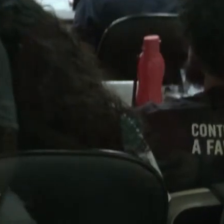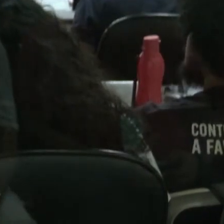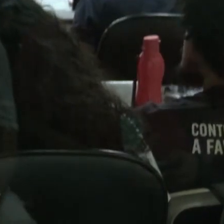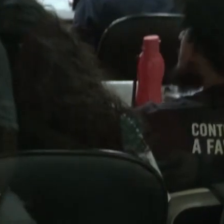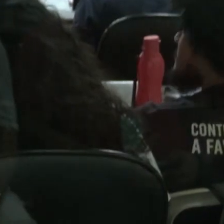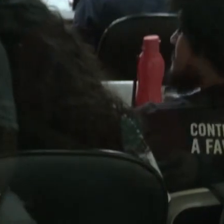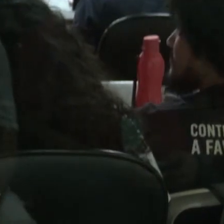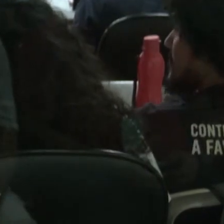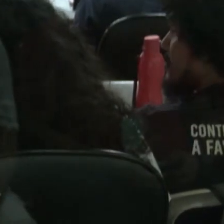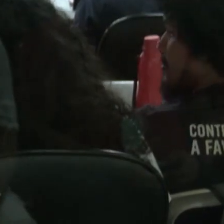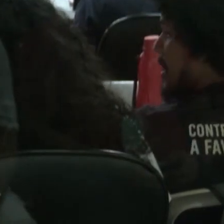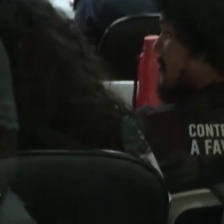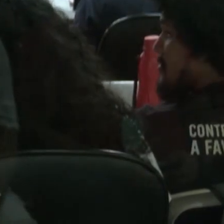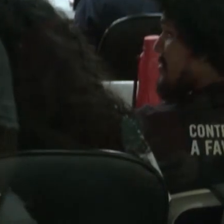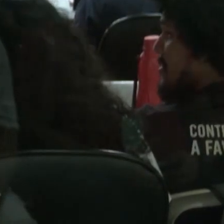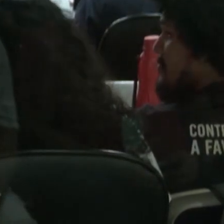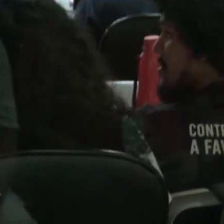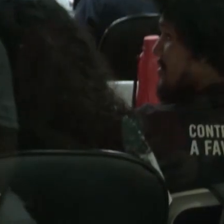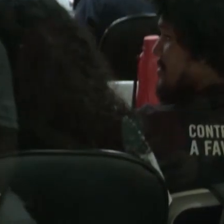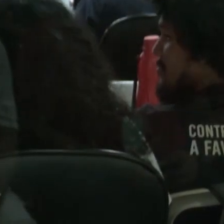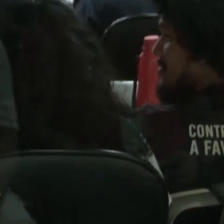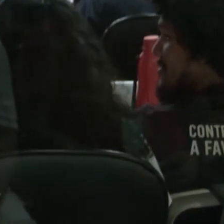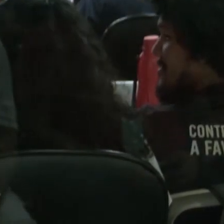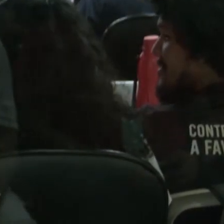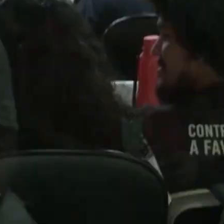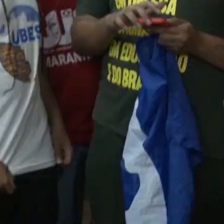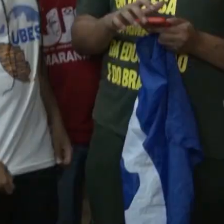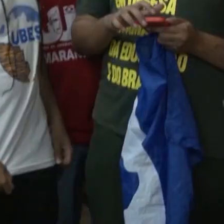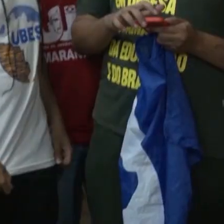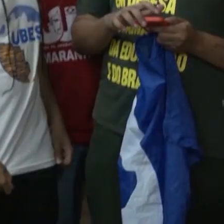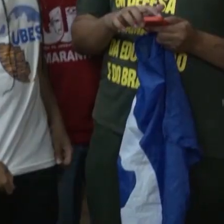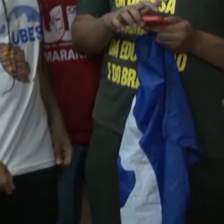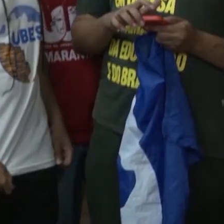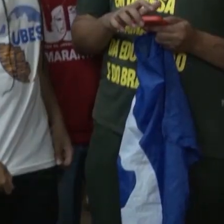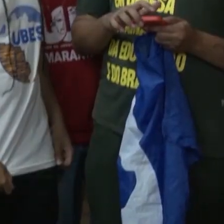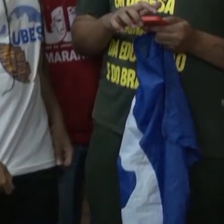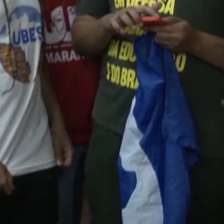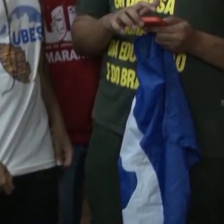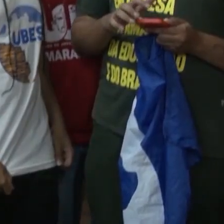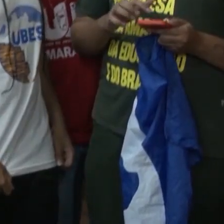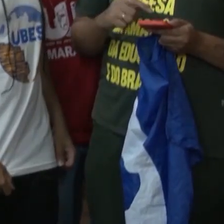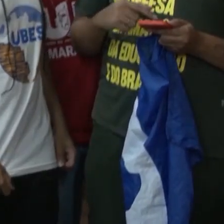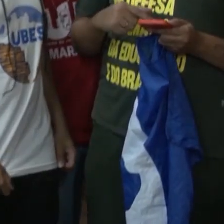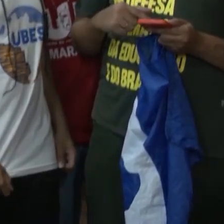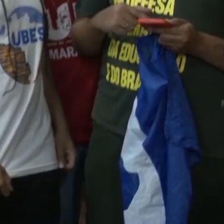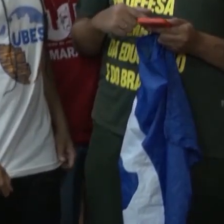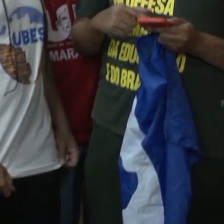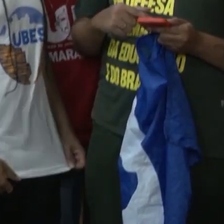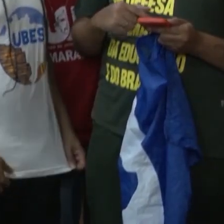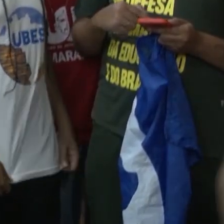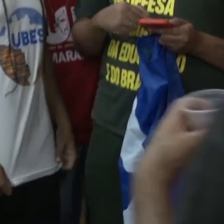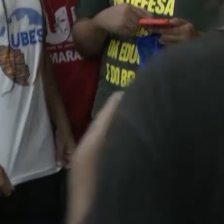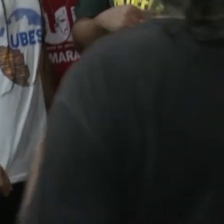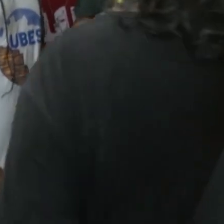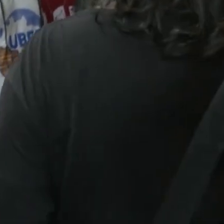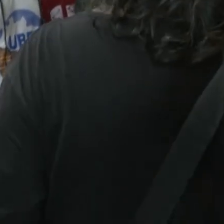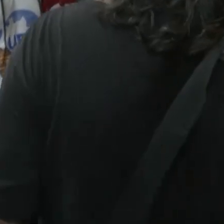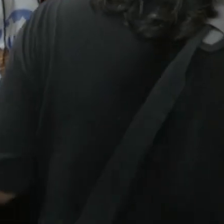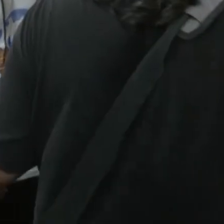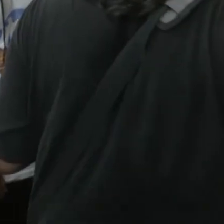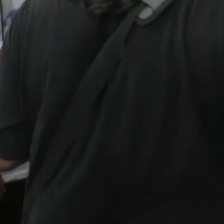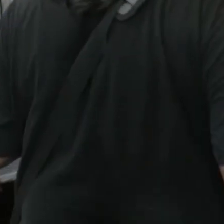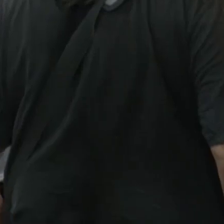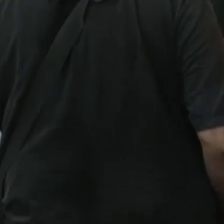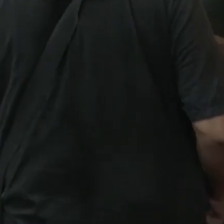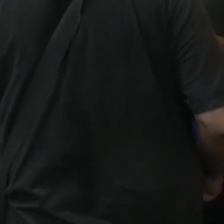o projeto estará nas previsões financeiras para o próximo ano. Vai beneficiar muitas famílias, não só famílias pobres, mas famílias